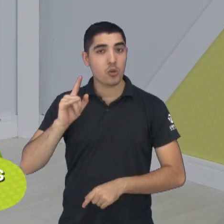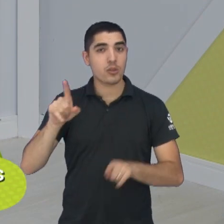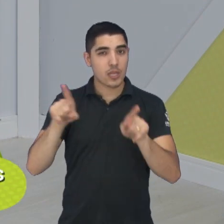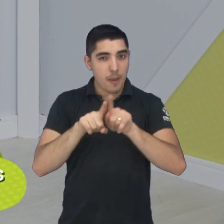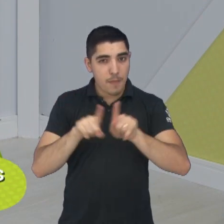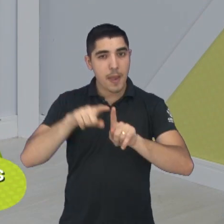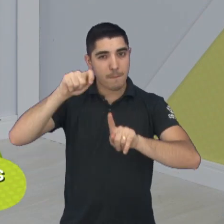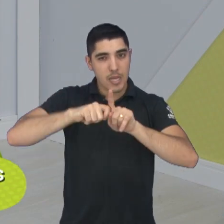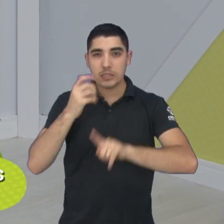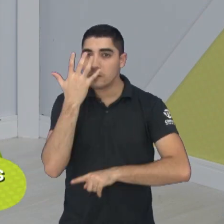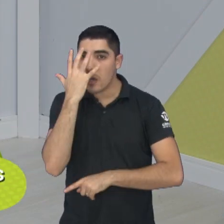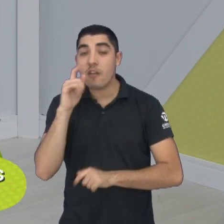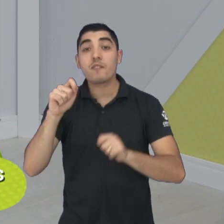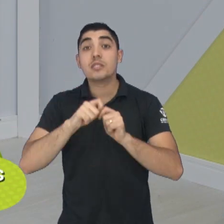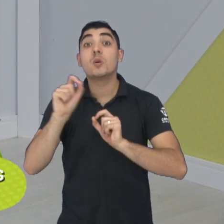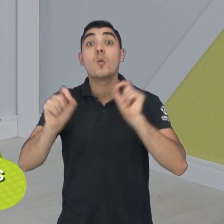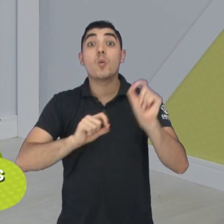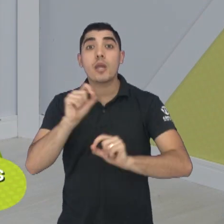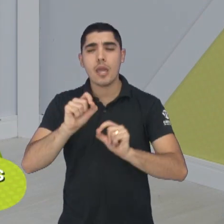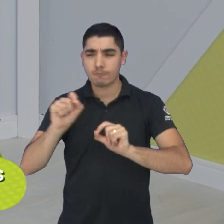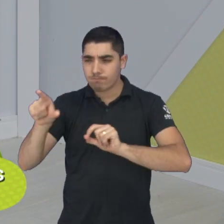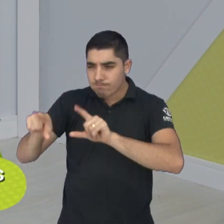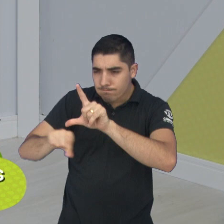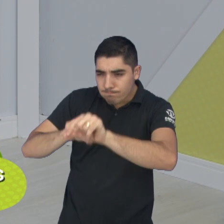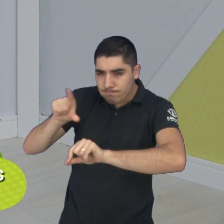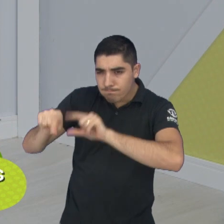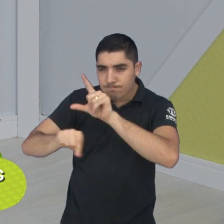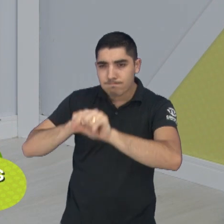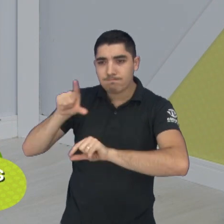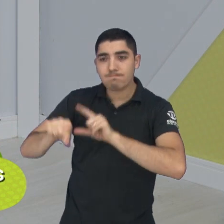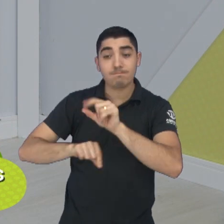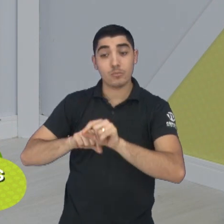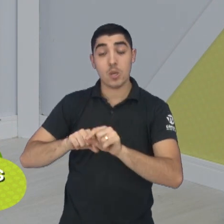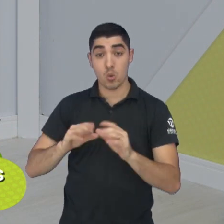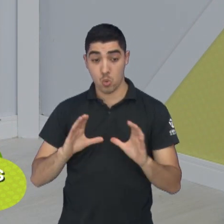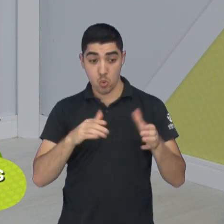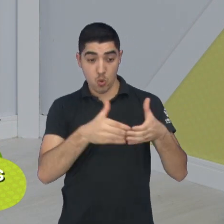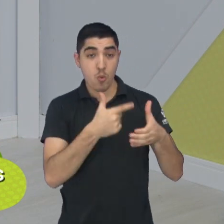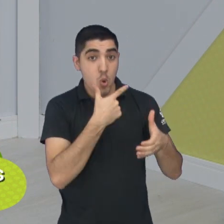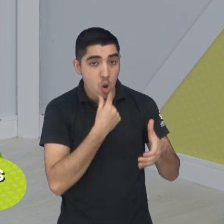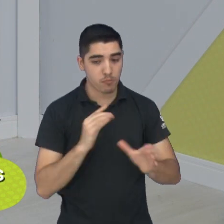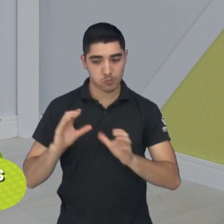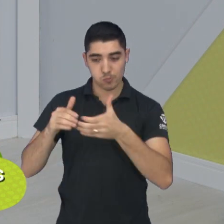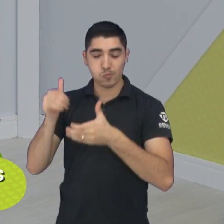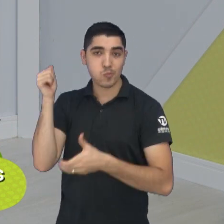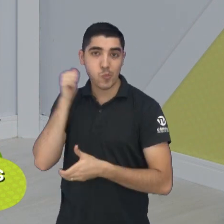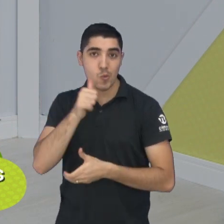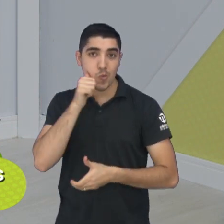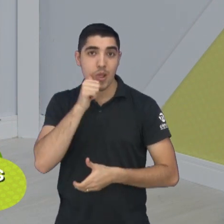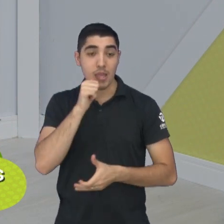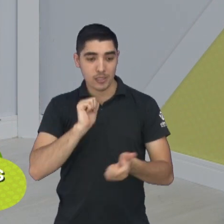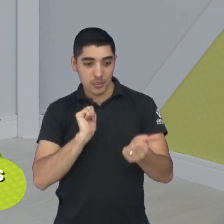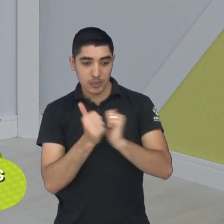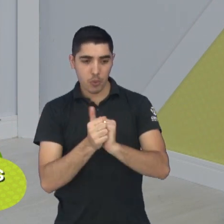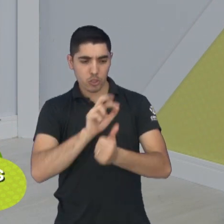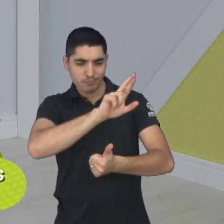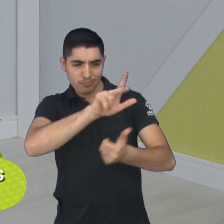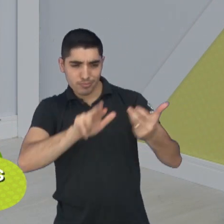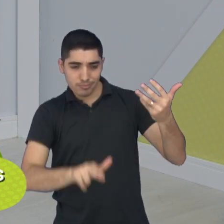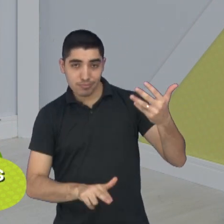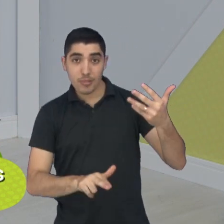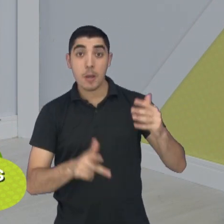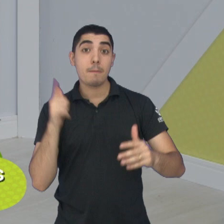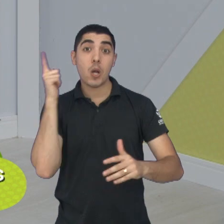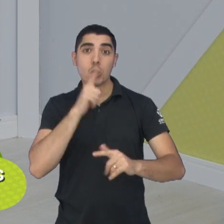fevereiro uma extensa programação de seletivas para compor equipes masculinas e femininas que representam a cidade em competições oficiais oficiais e